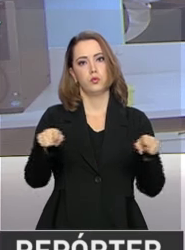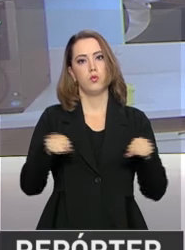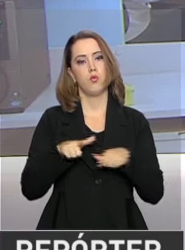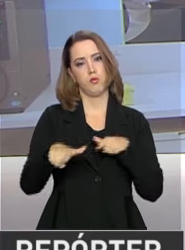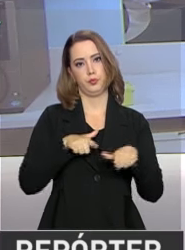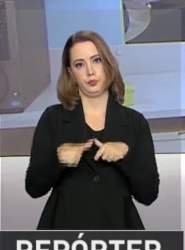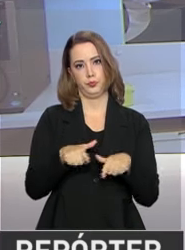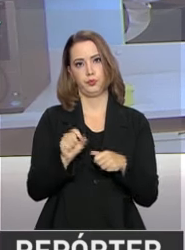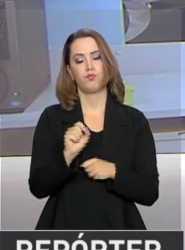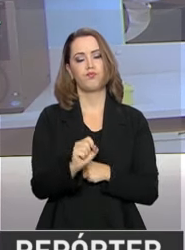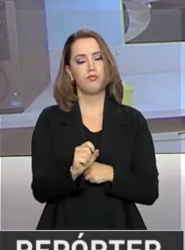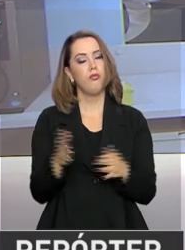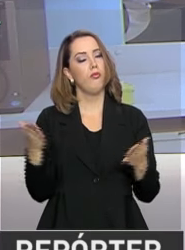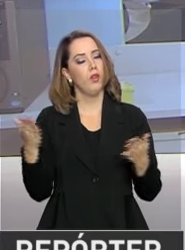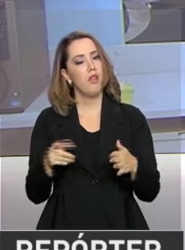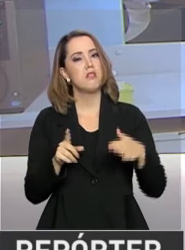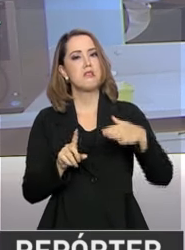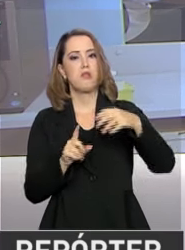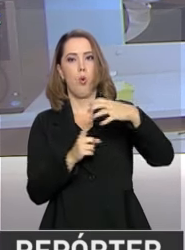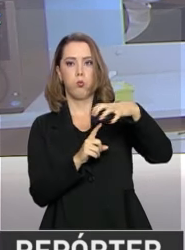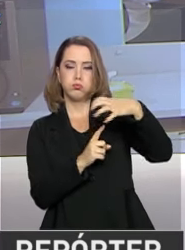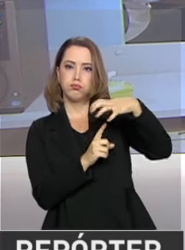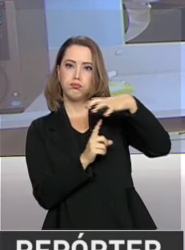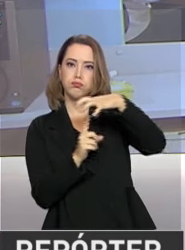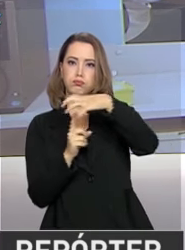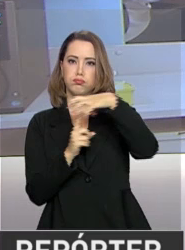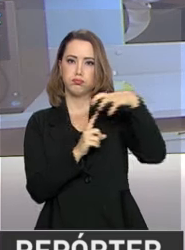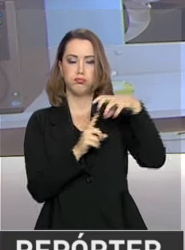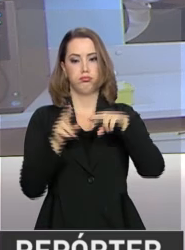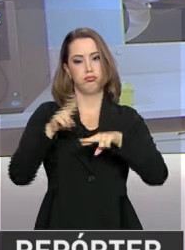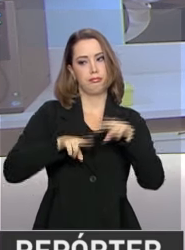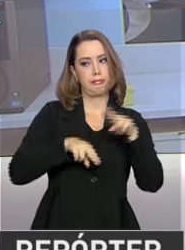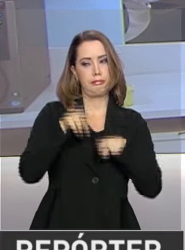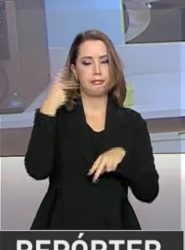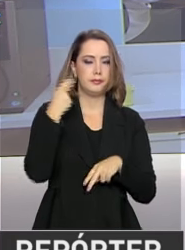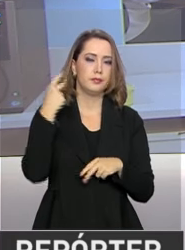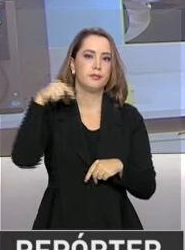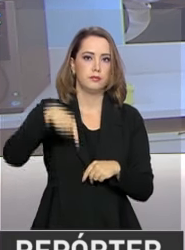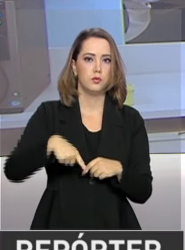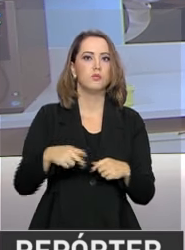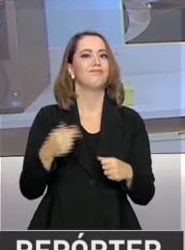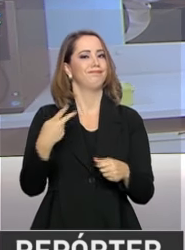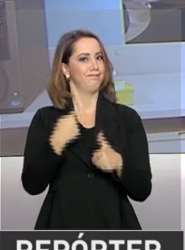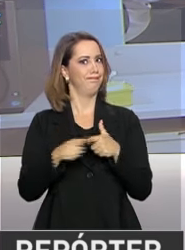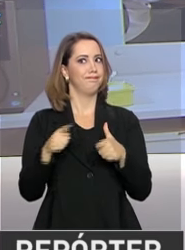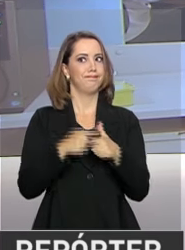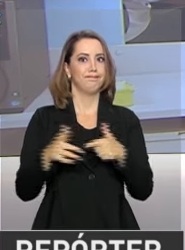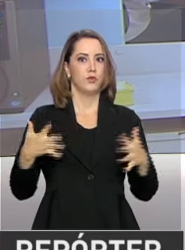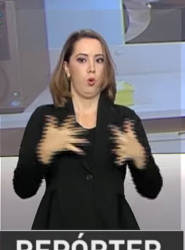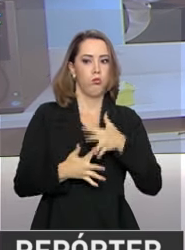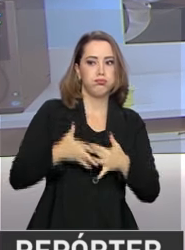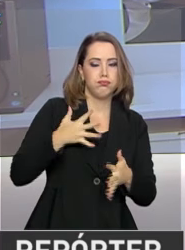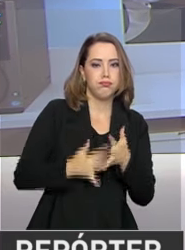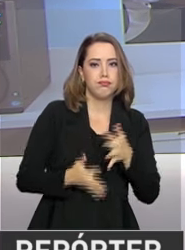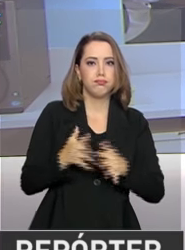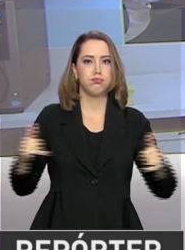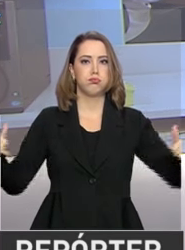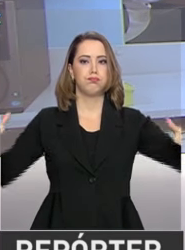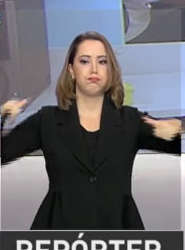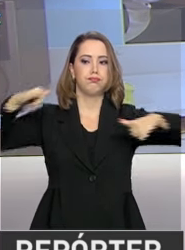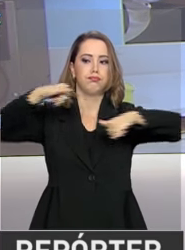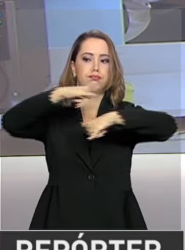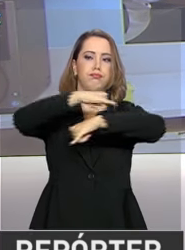os balões comuns em época de festas juninas podem representar uma ameaça ao tráfego aéreo e também provocar